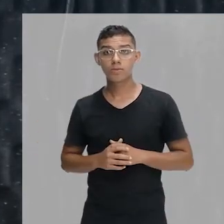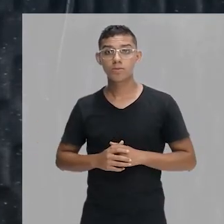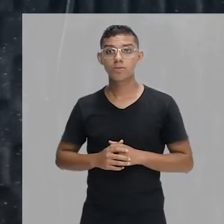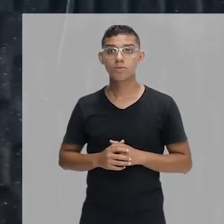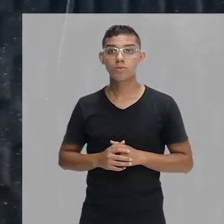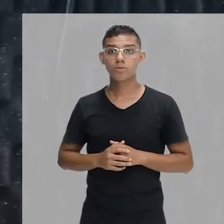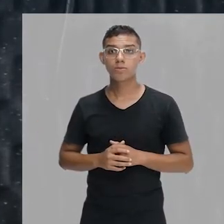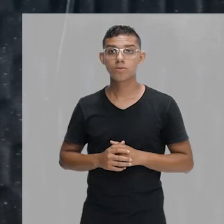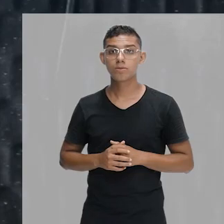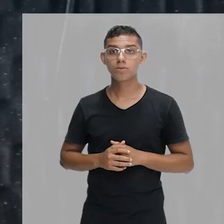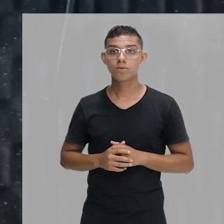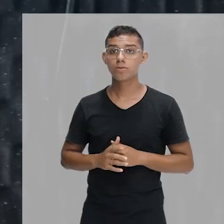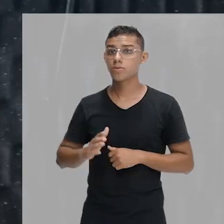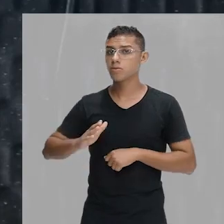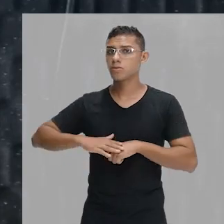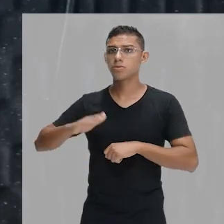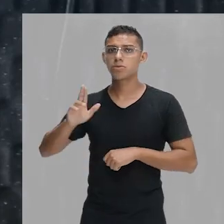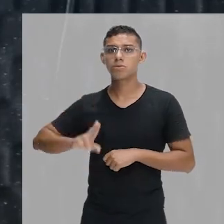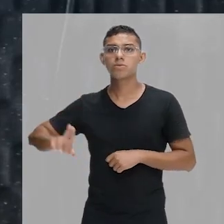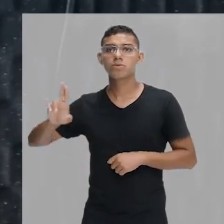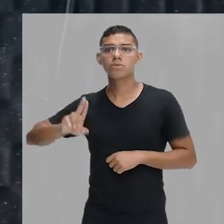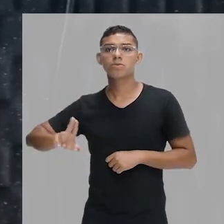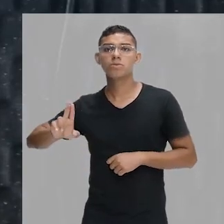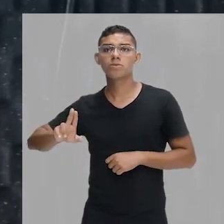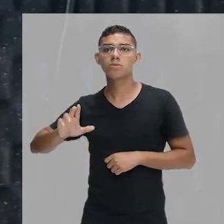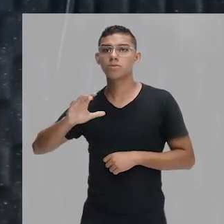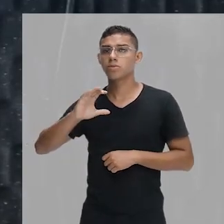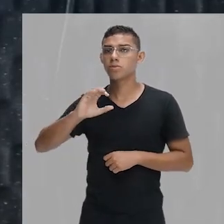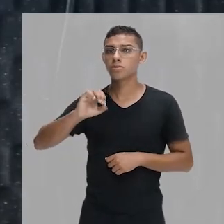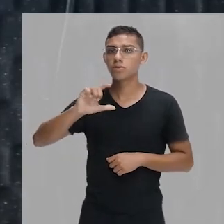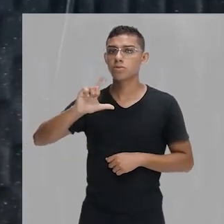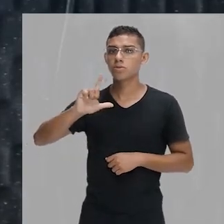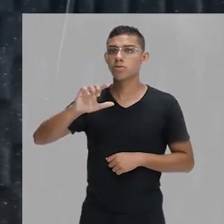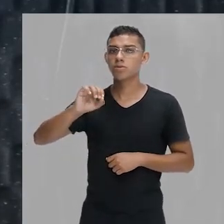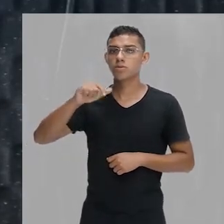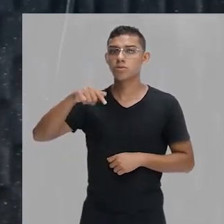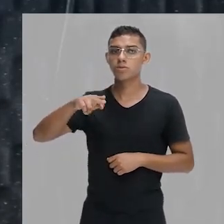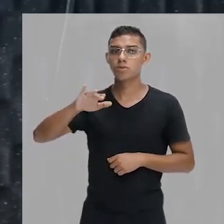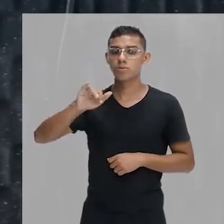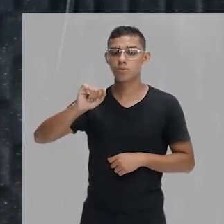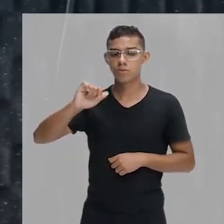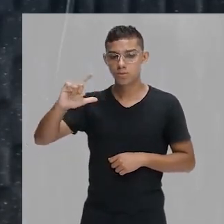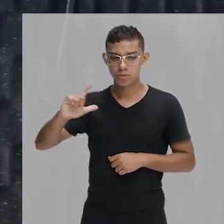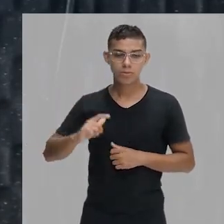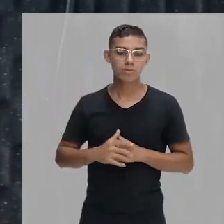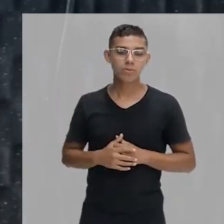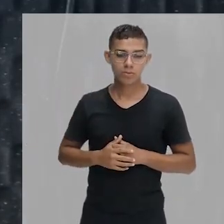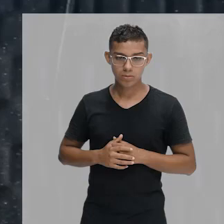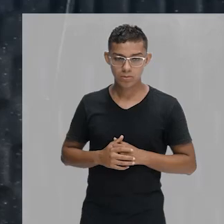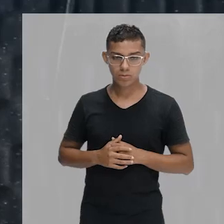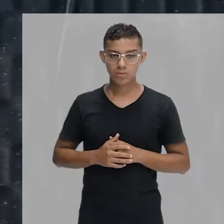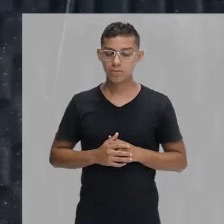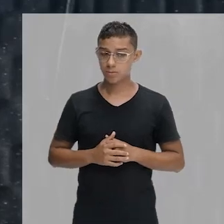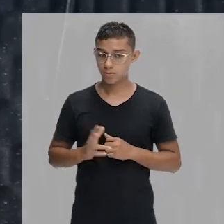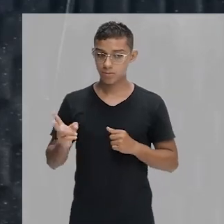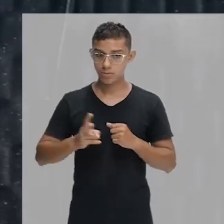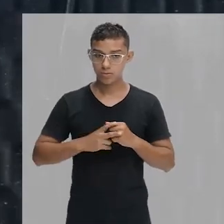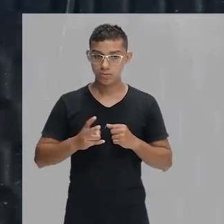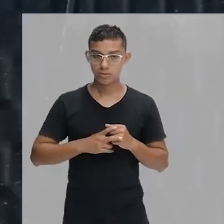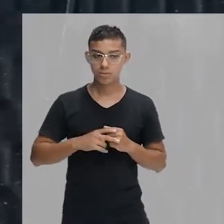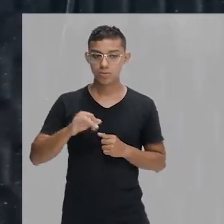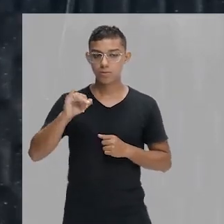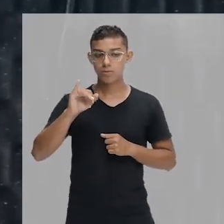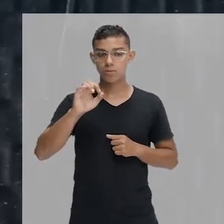mais utilizado a forma informal do verbo. Los verbos